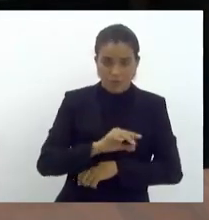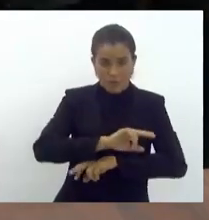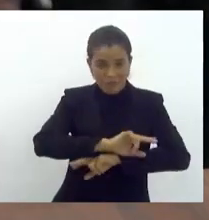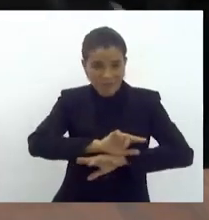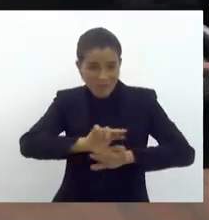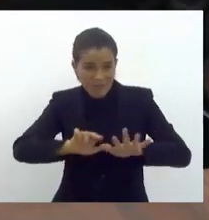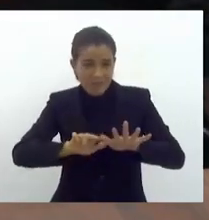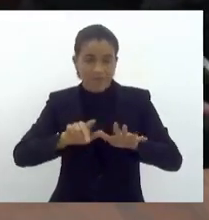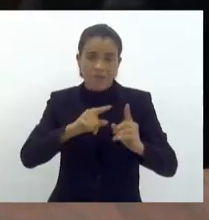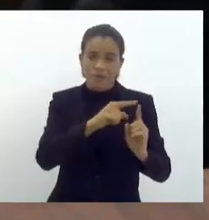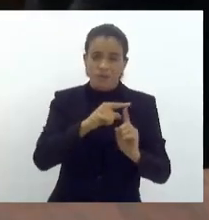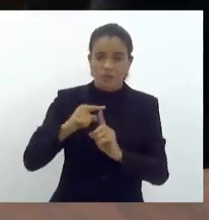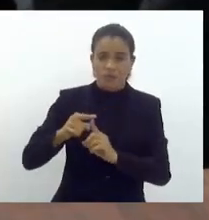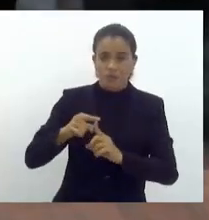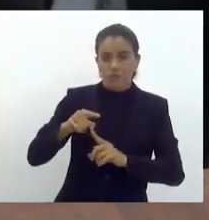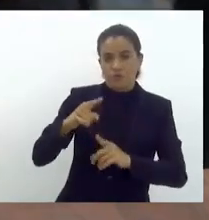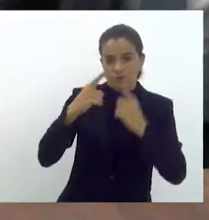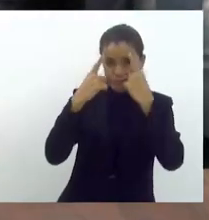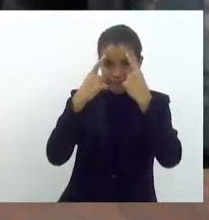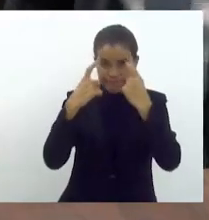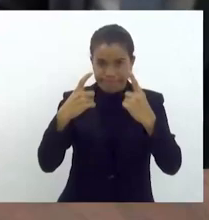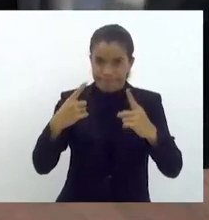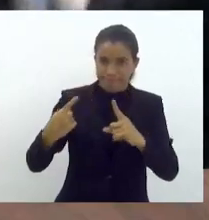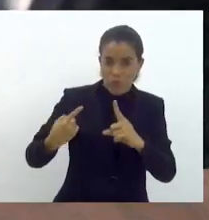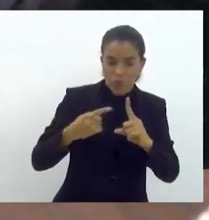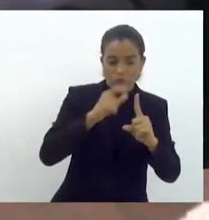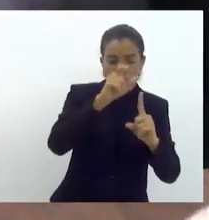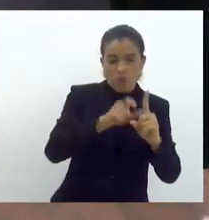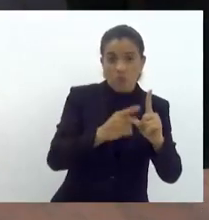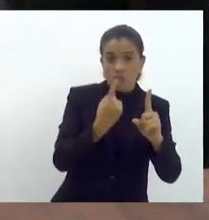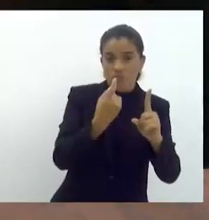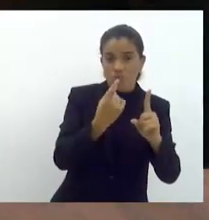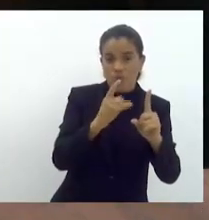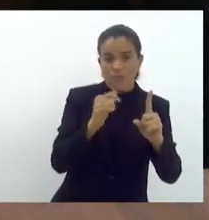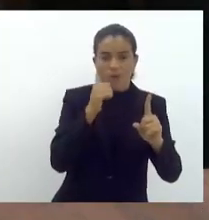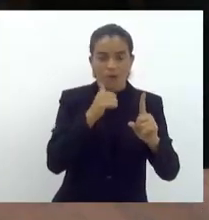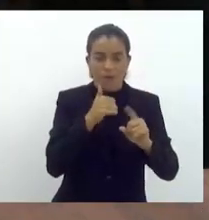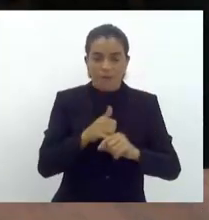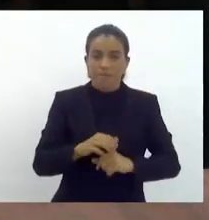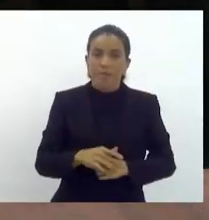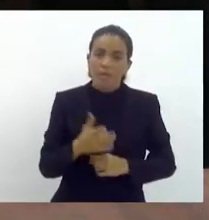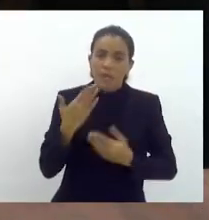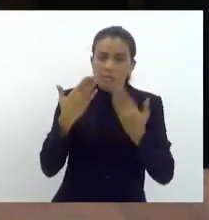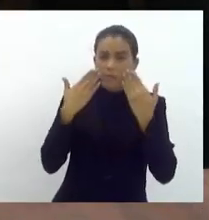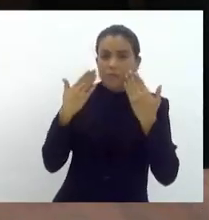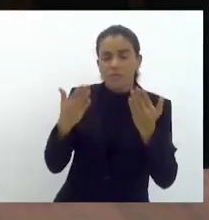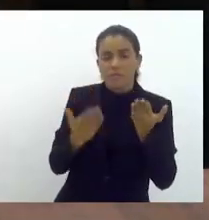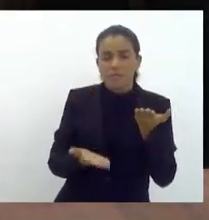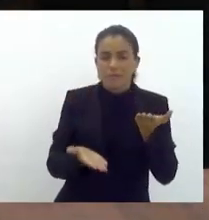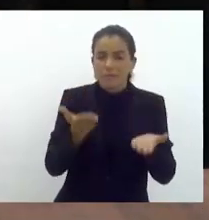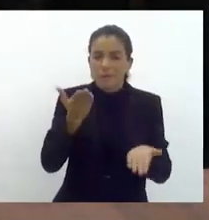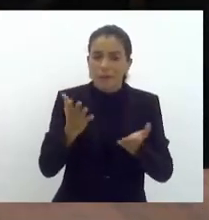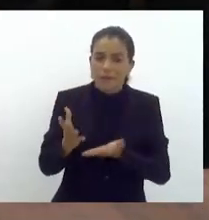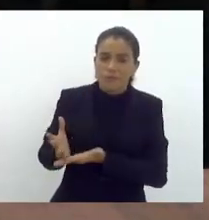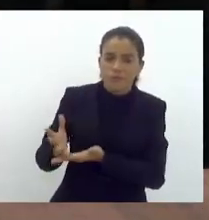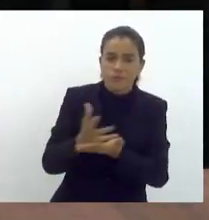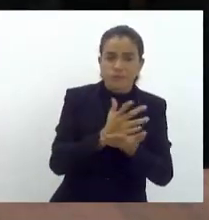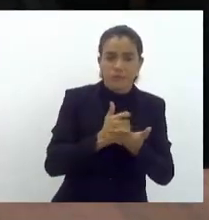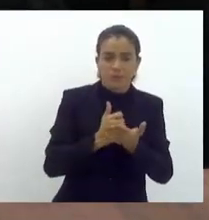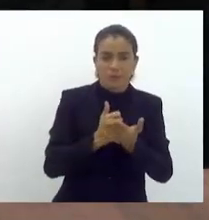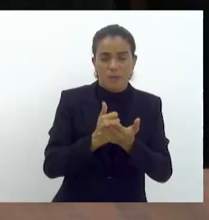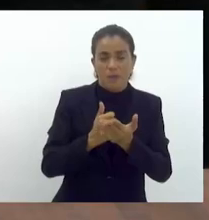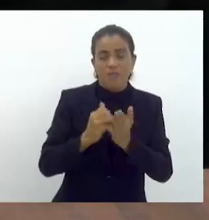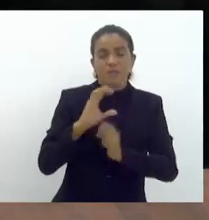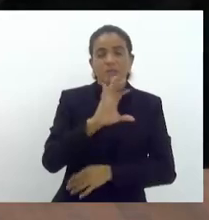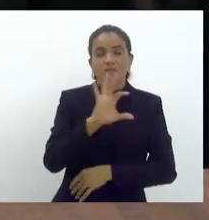violências numa mesma mulher temos aí alguns casos emblemáticos que a gente apresenta Nesse balanço dos primeiros 100 dias